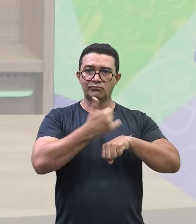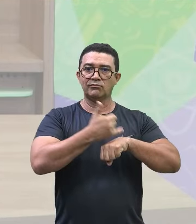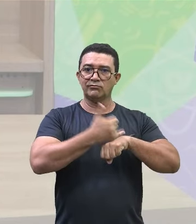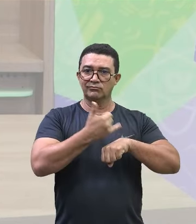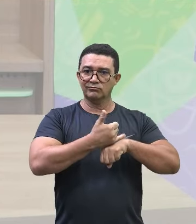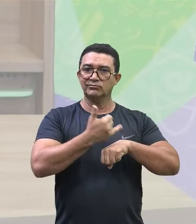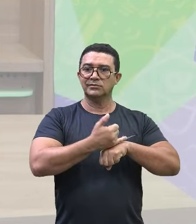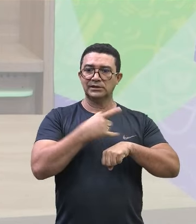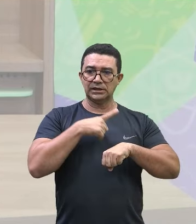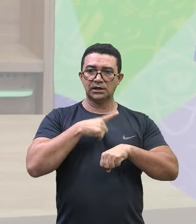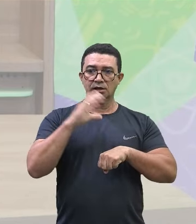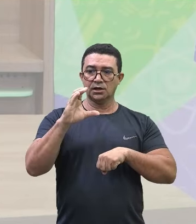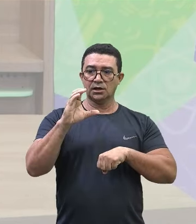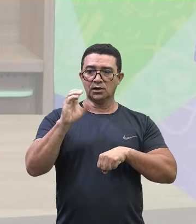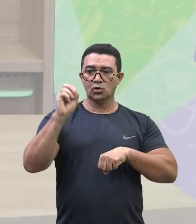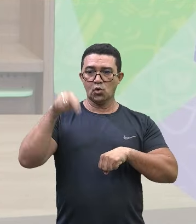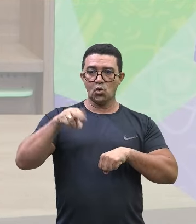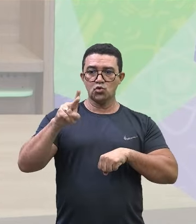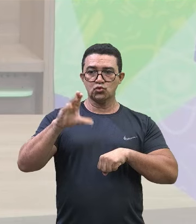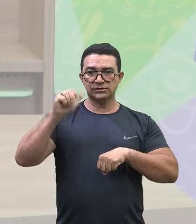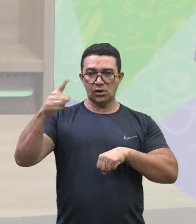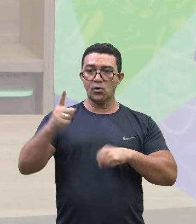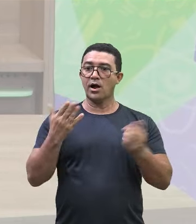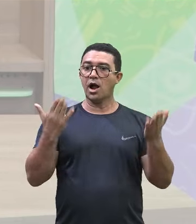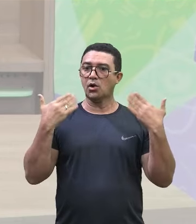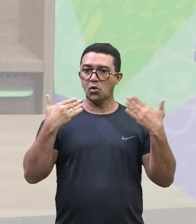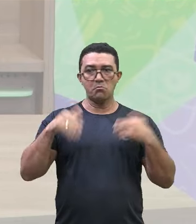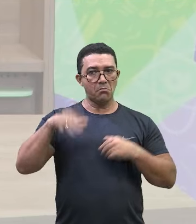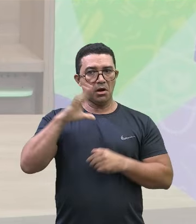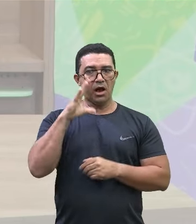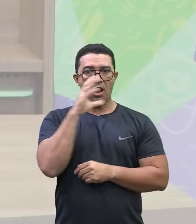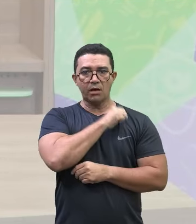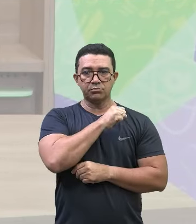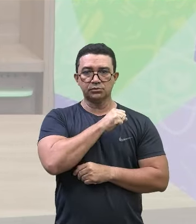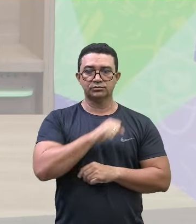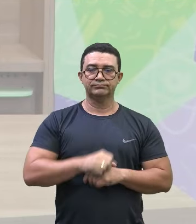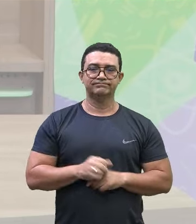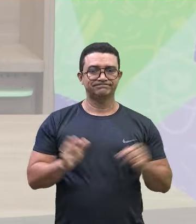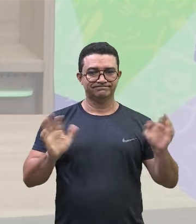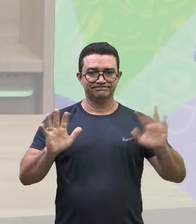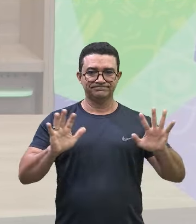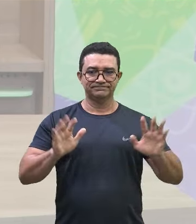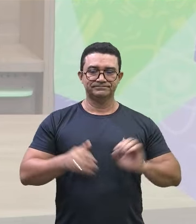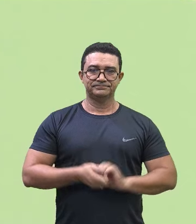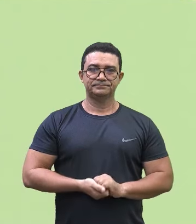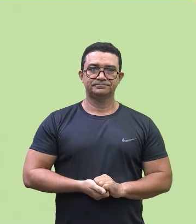uma condução de calor bem mais alta, tá bom? Então, até a próxima.